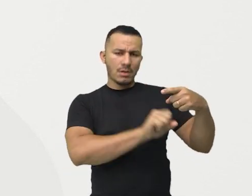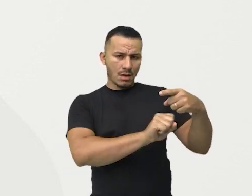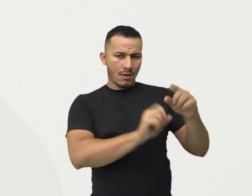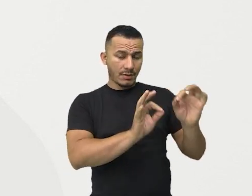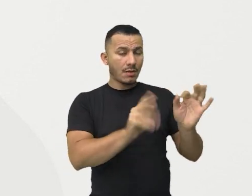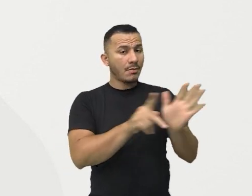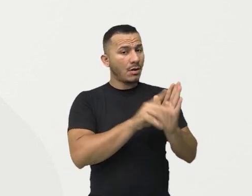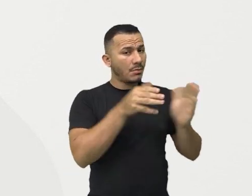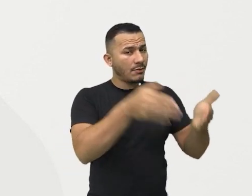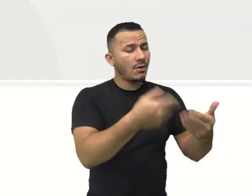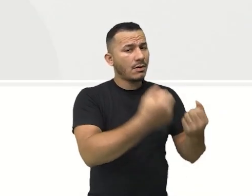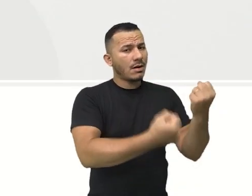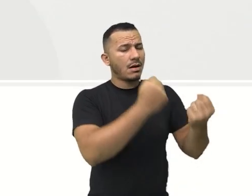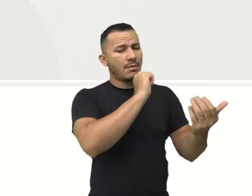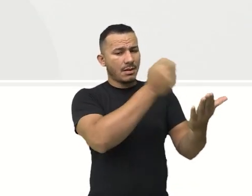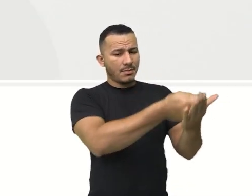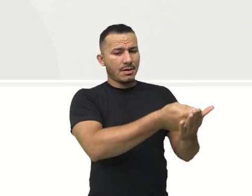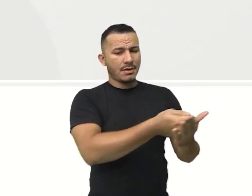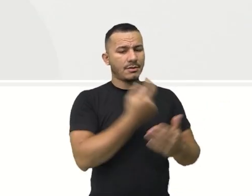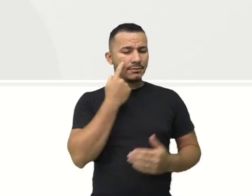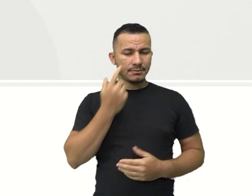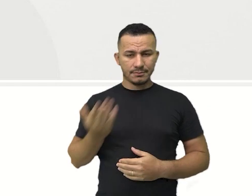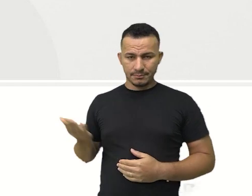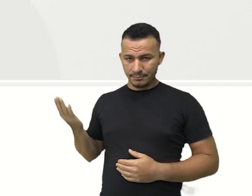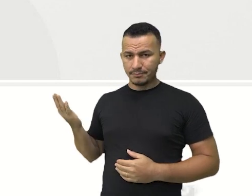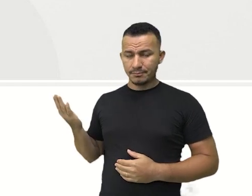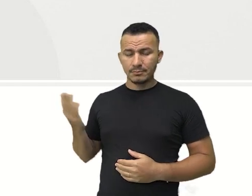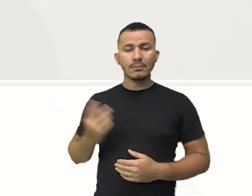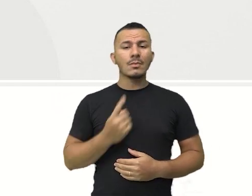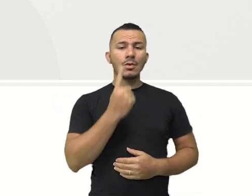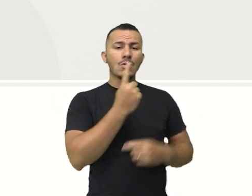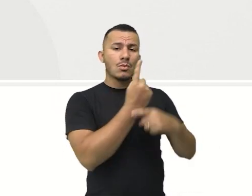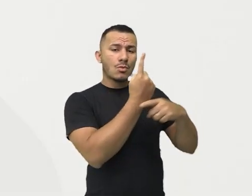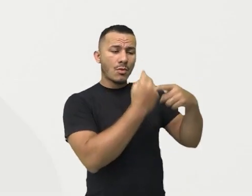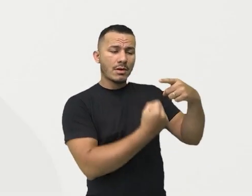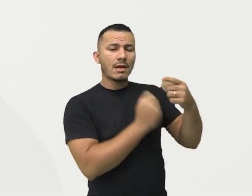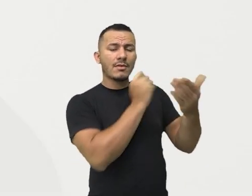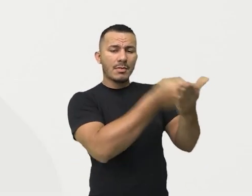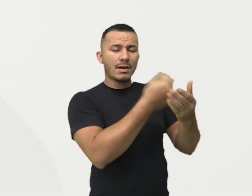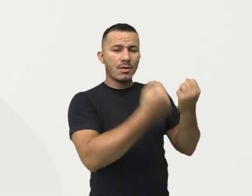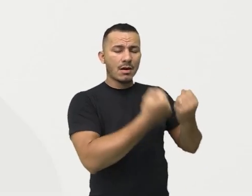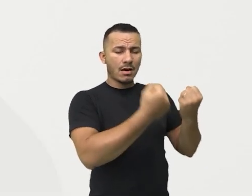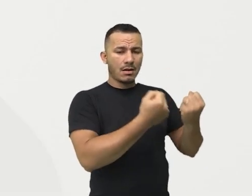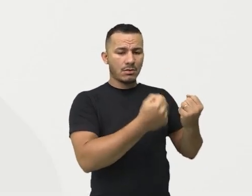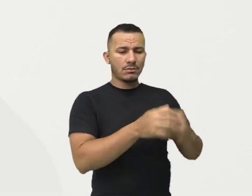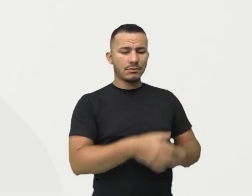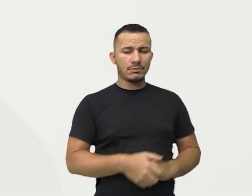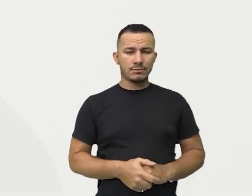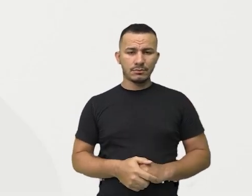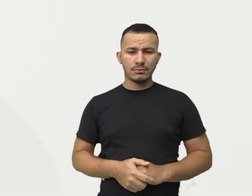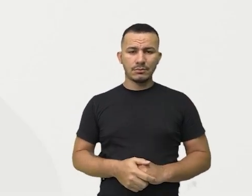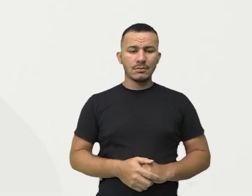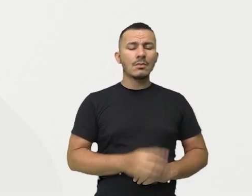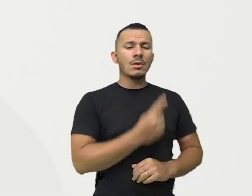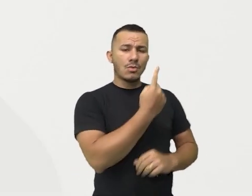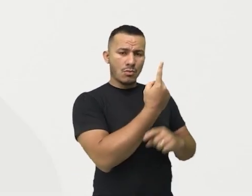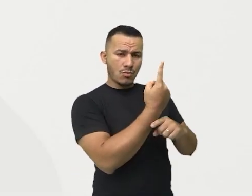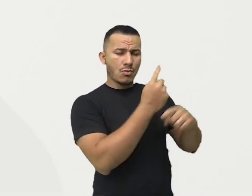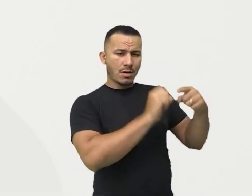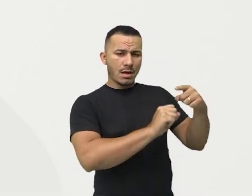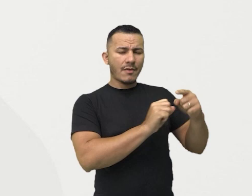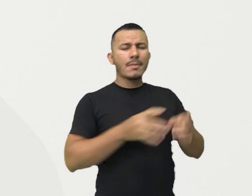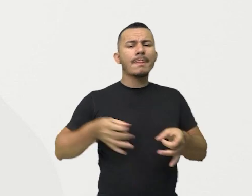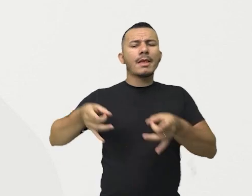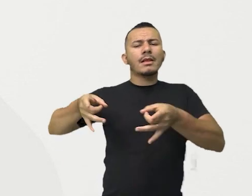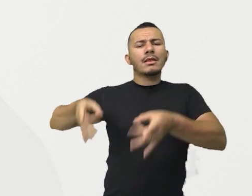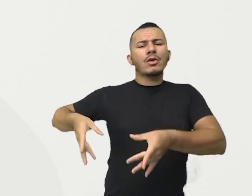1/8, certo, pessoal? Conferindo, 1/8 foi usado para pagar o veículo. Então, 1/8. E quanto